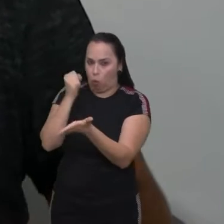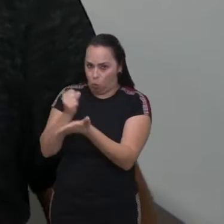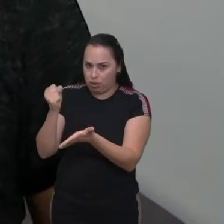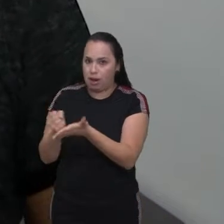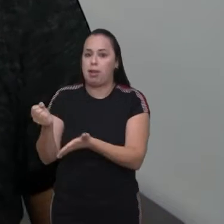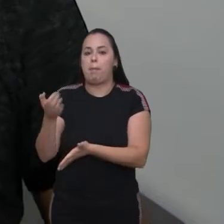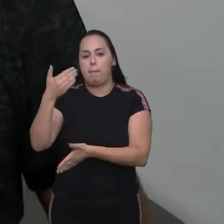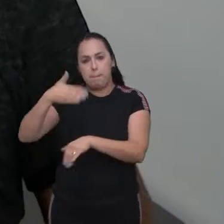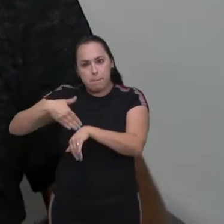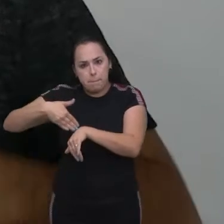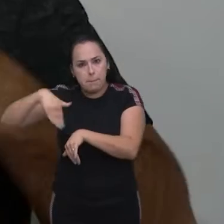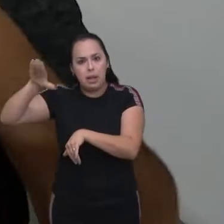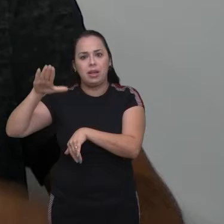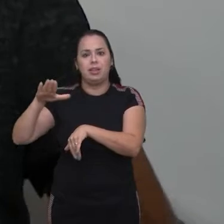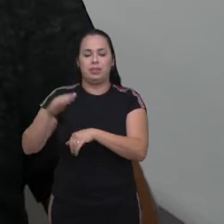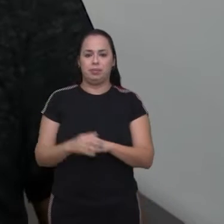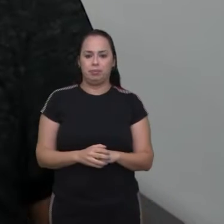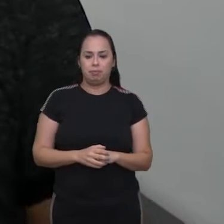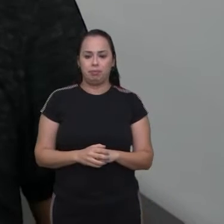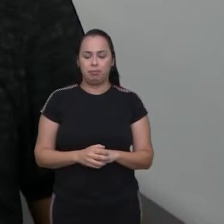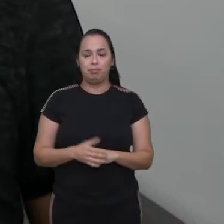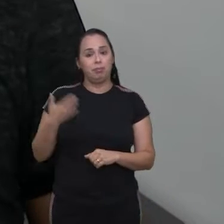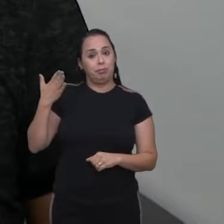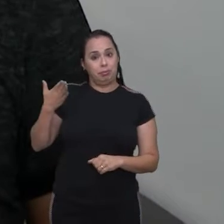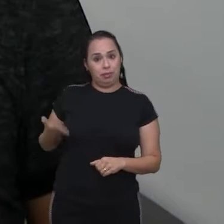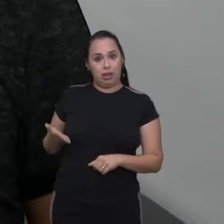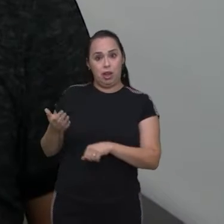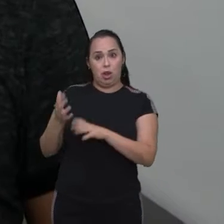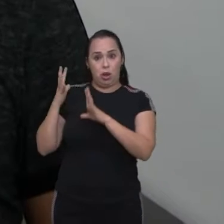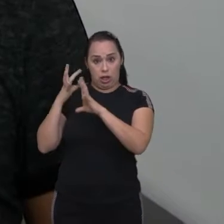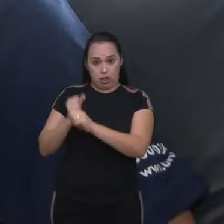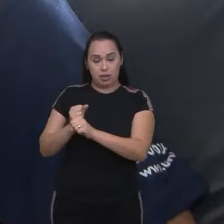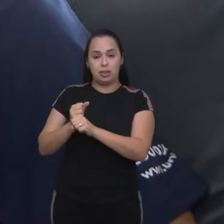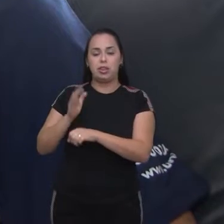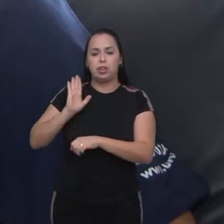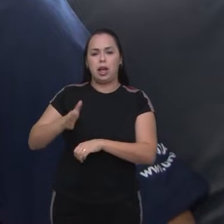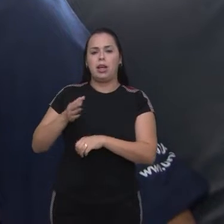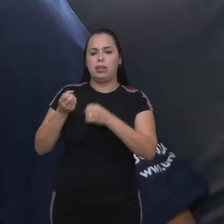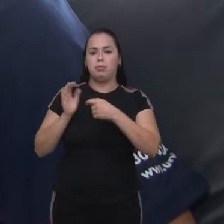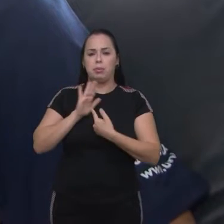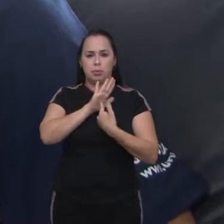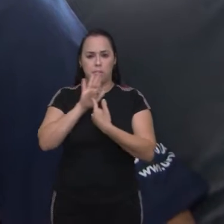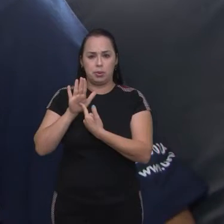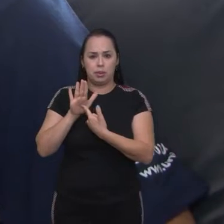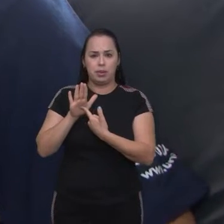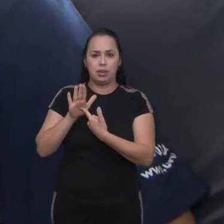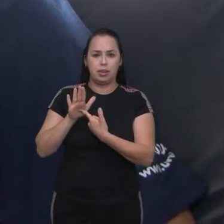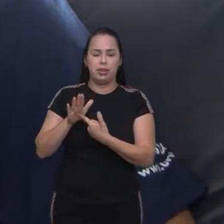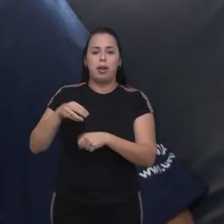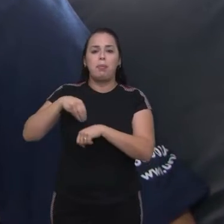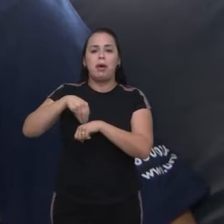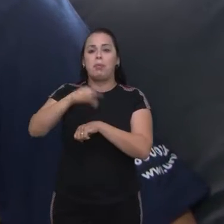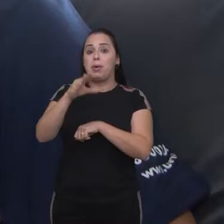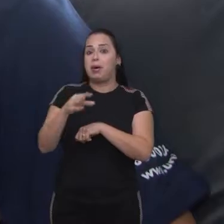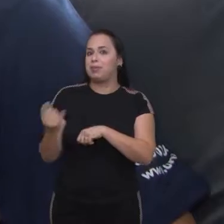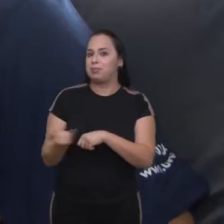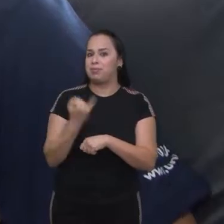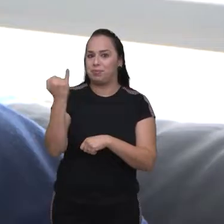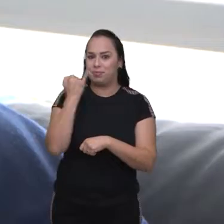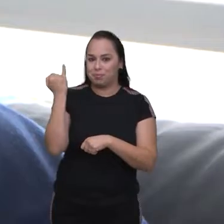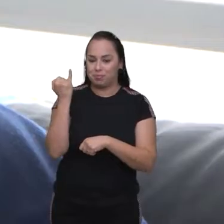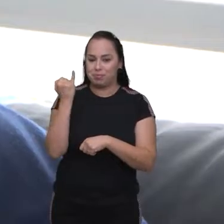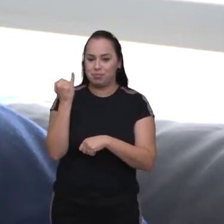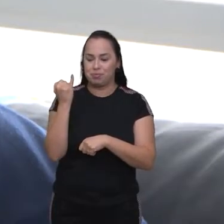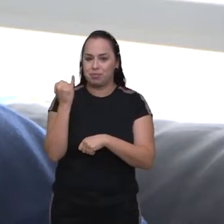etc. E é assim que a gente espera, que a economia é o ciclo da economia, que ela continue ativa. E o Paulo, economista que conversamos no início da